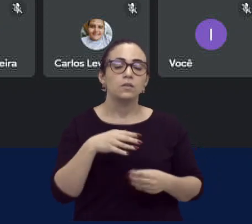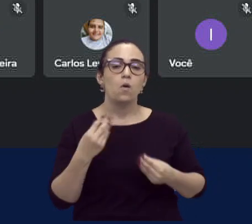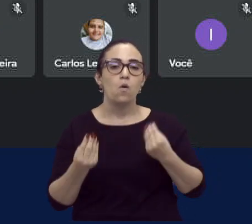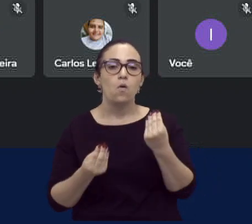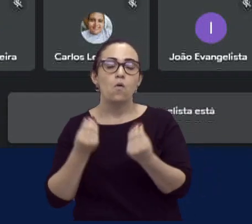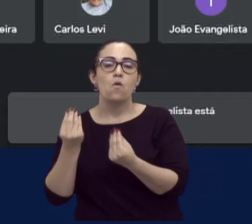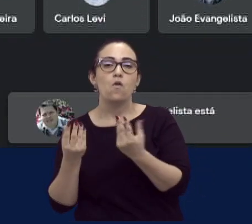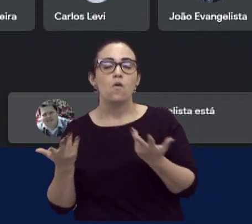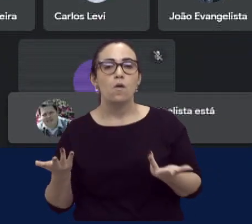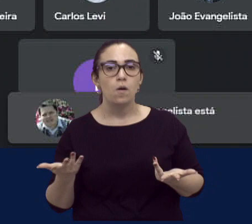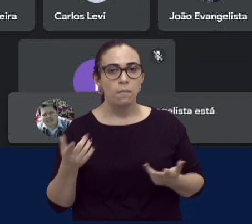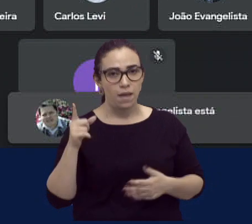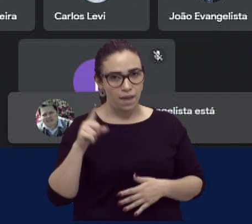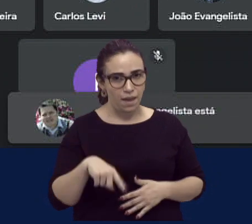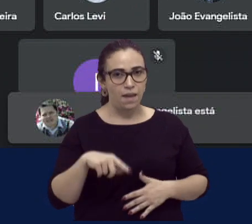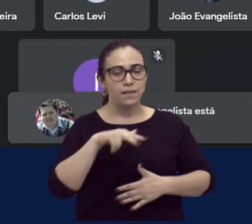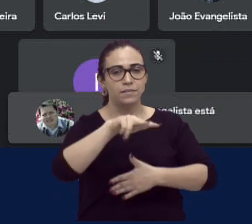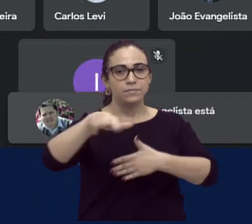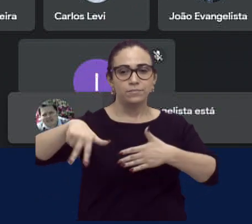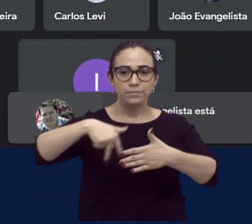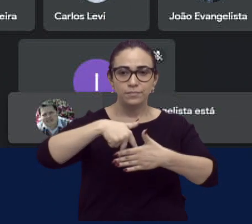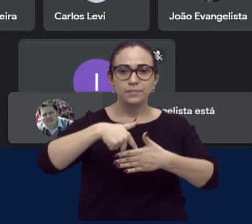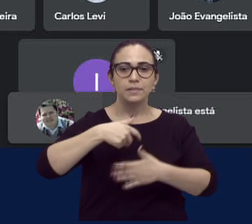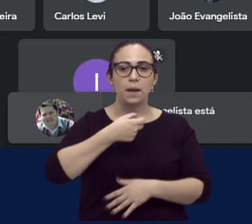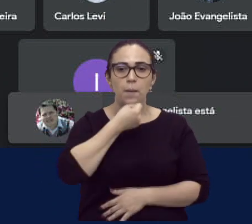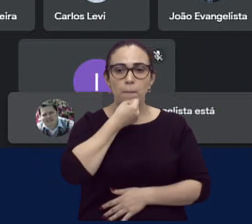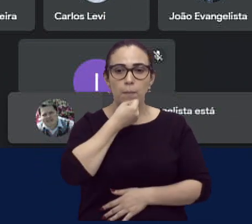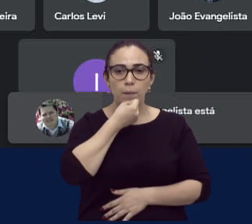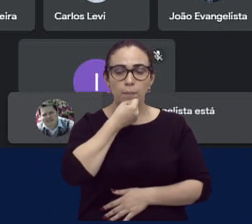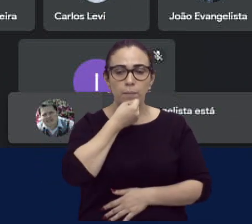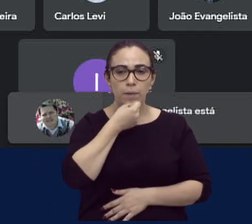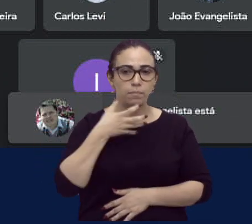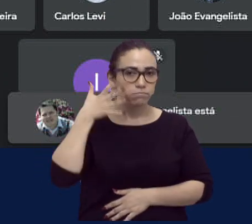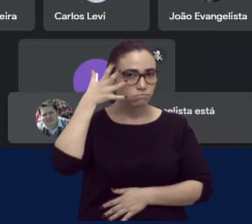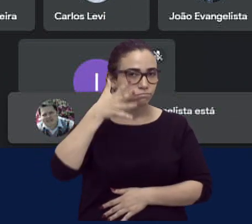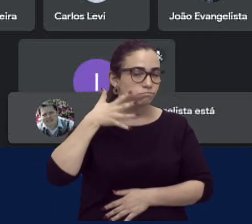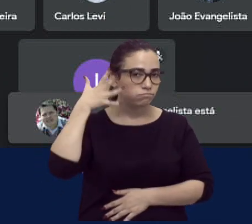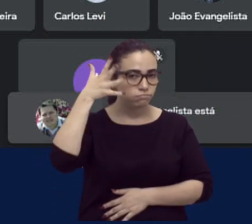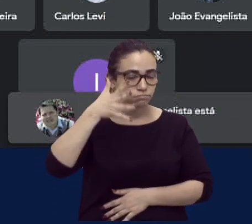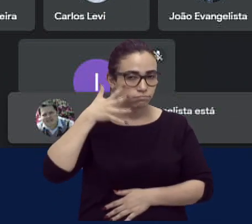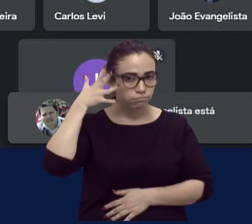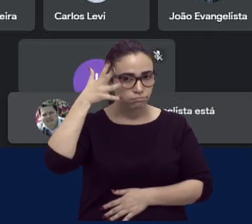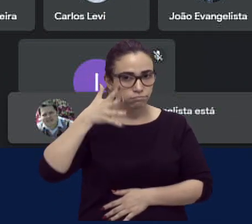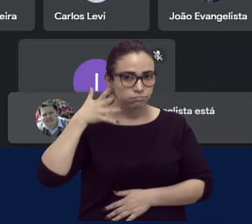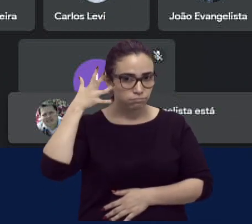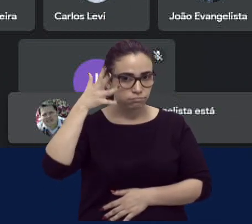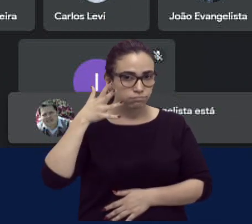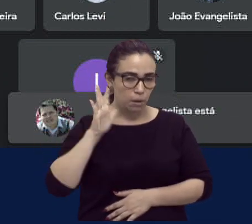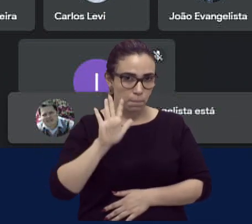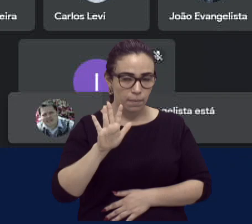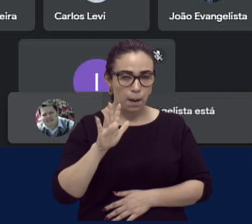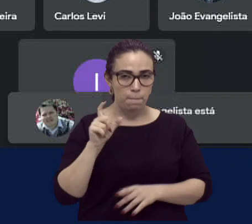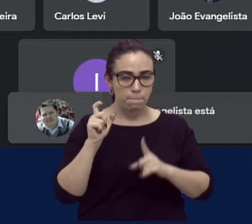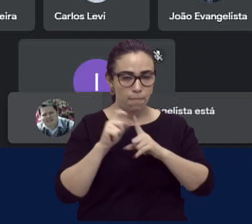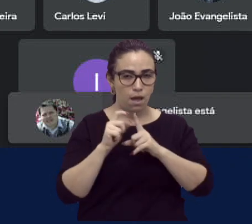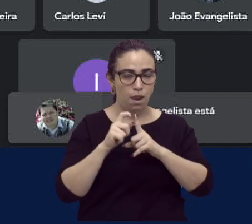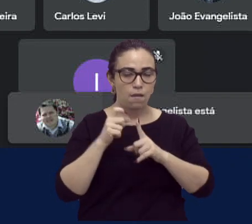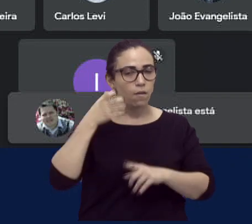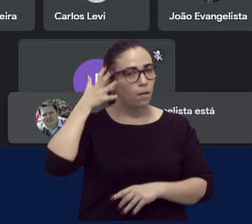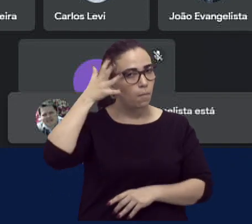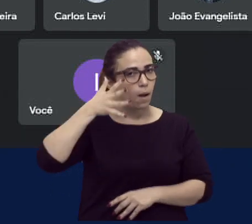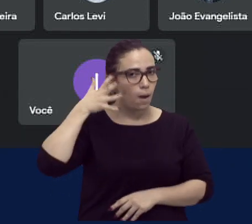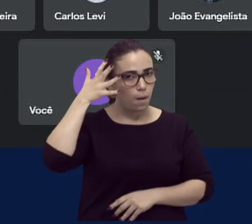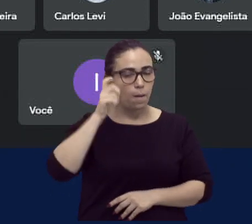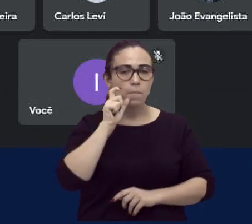o parlamento? Da oratória. Porém, não é só a sua palavra que